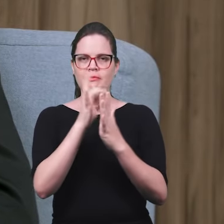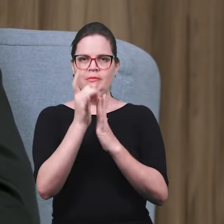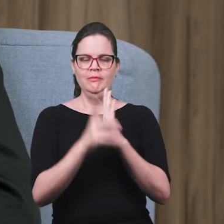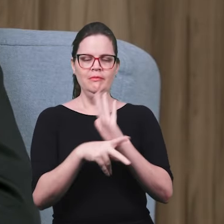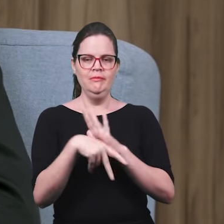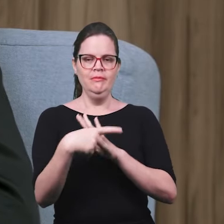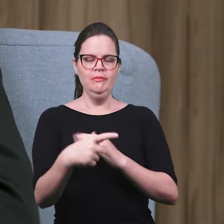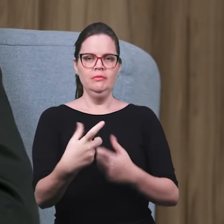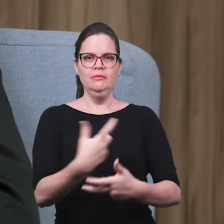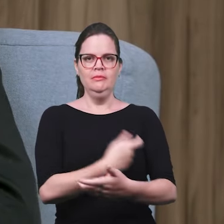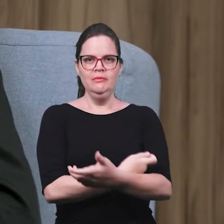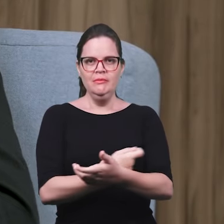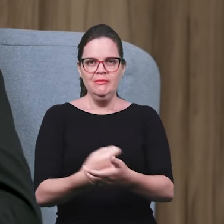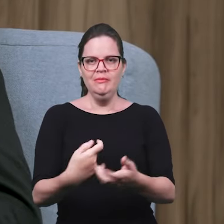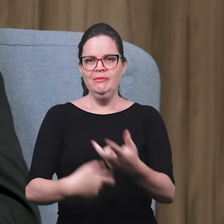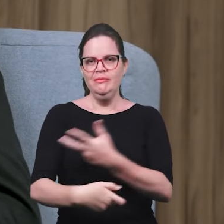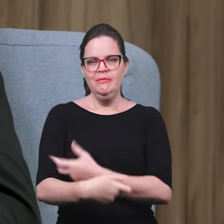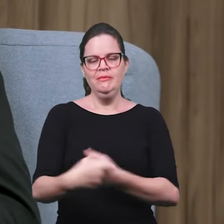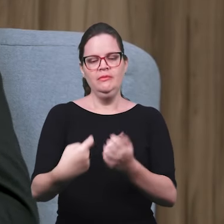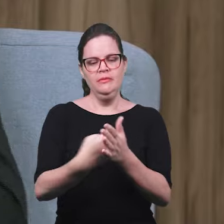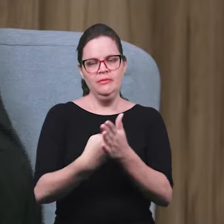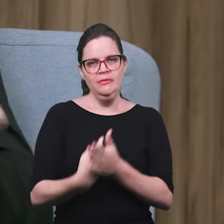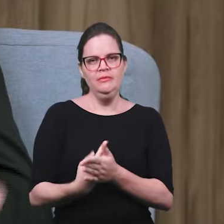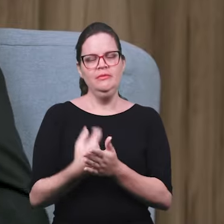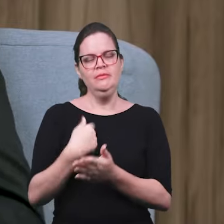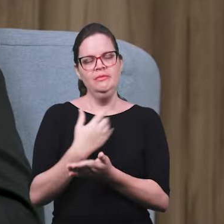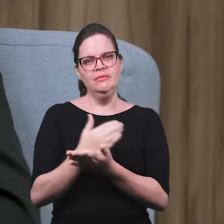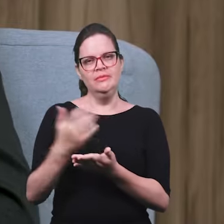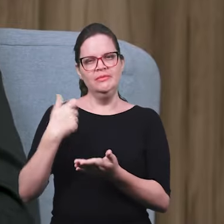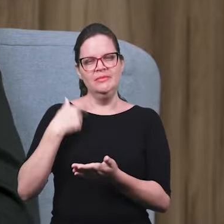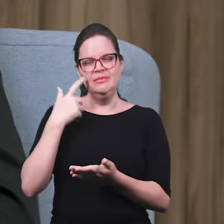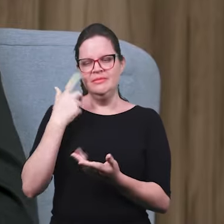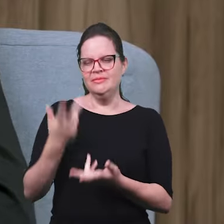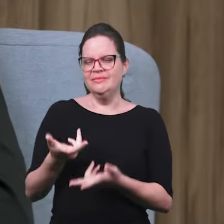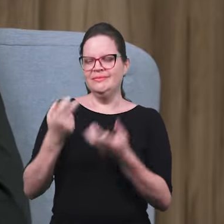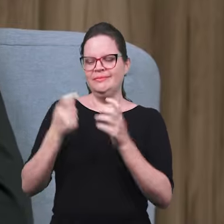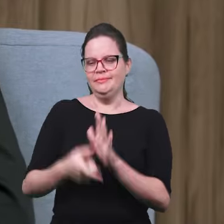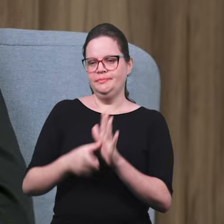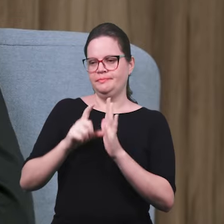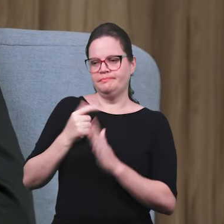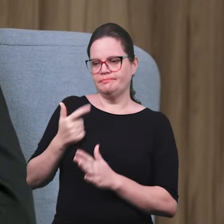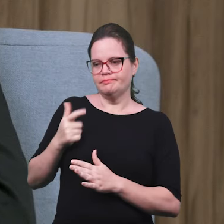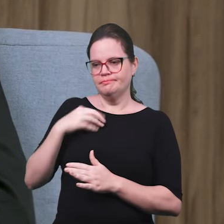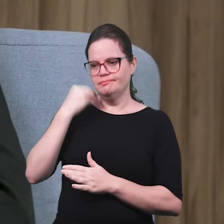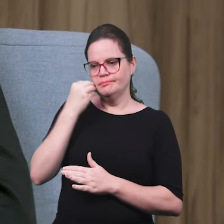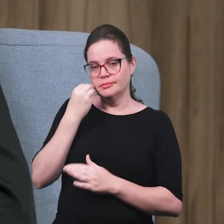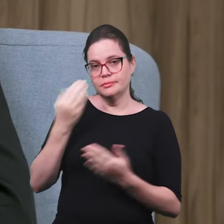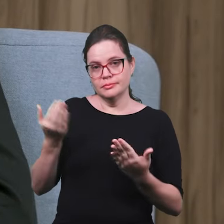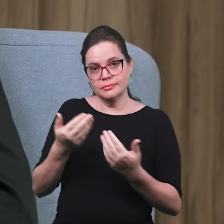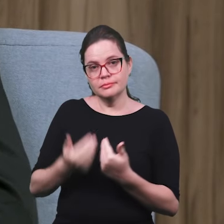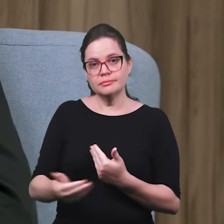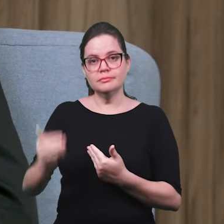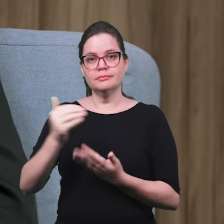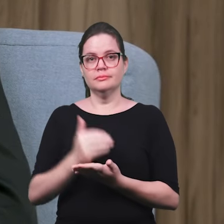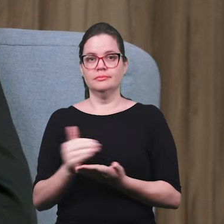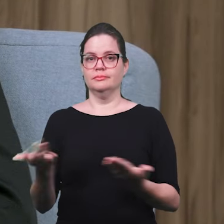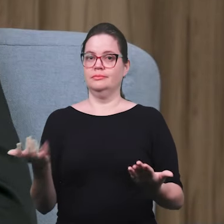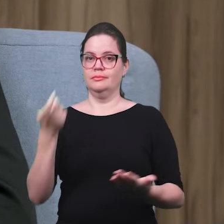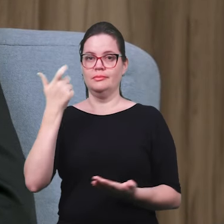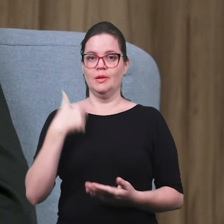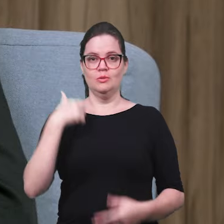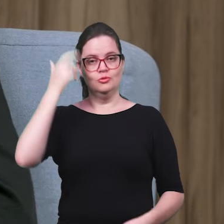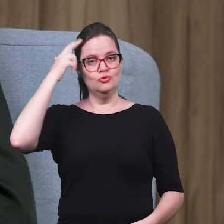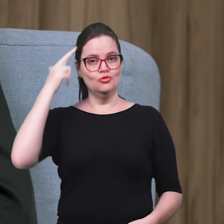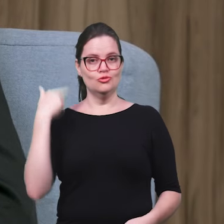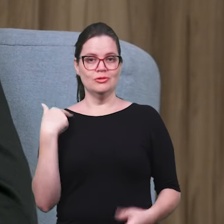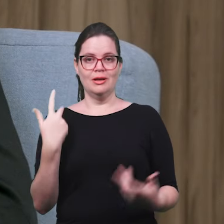exames, e aí nós começamos a ter algo que não existia antes. E agora? Agora eu sou o